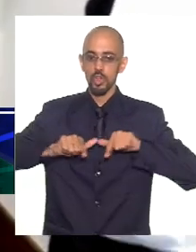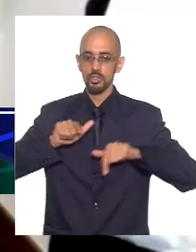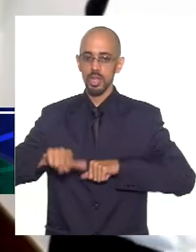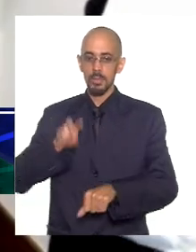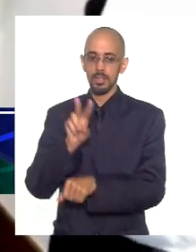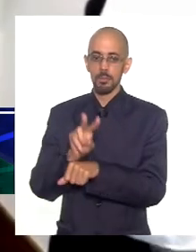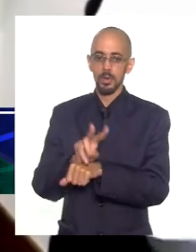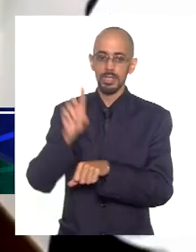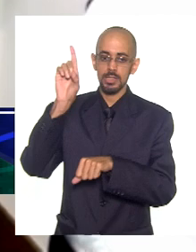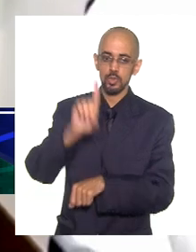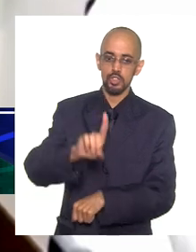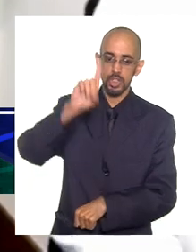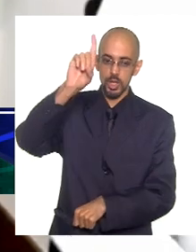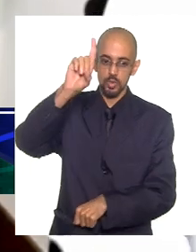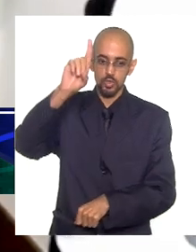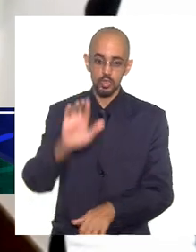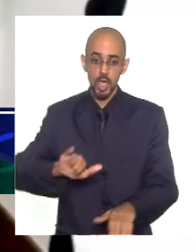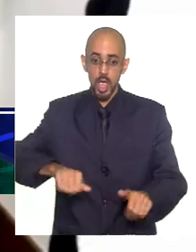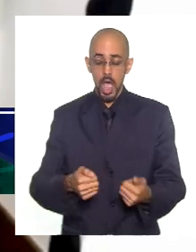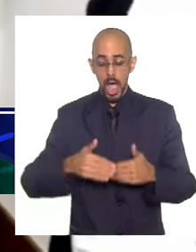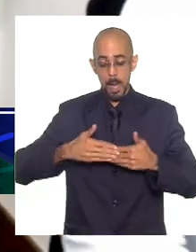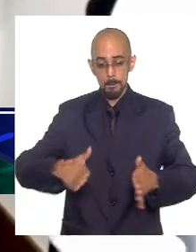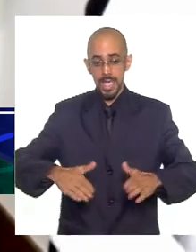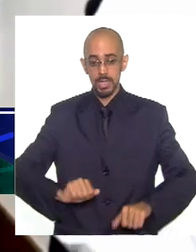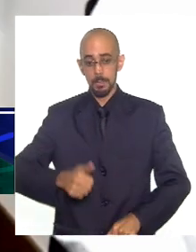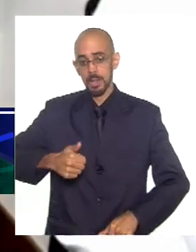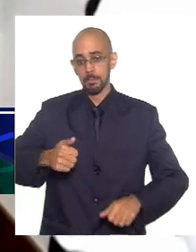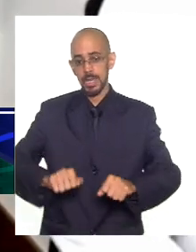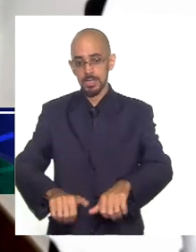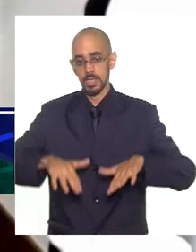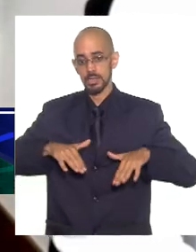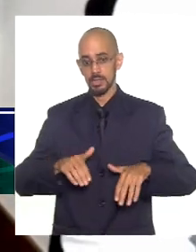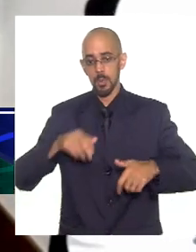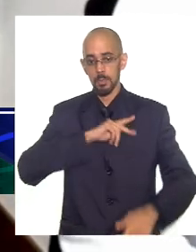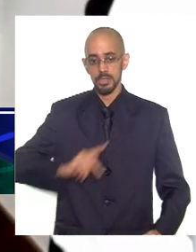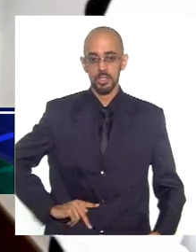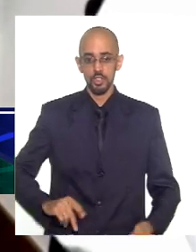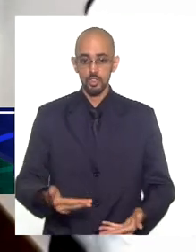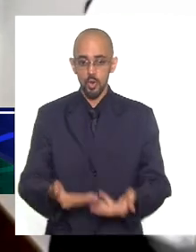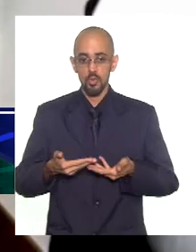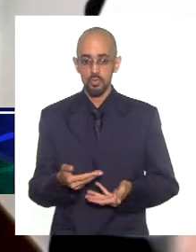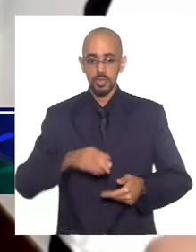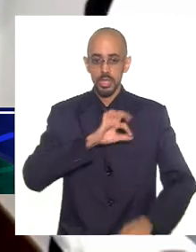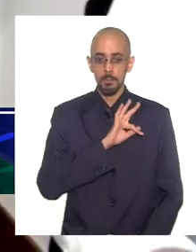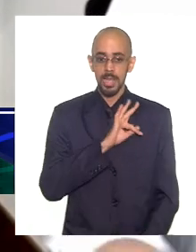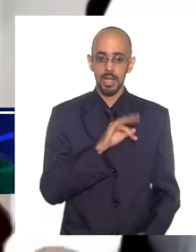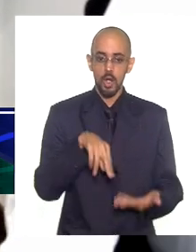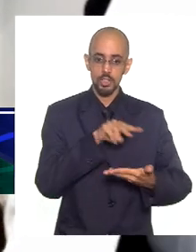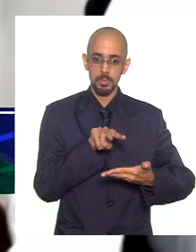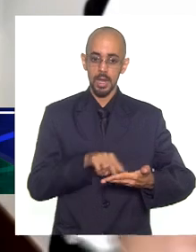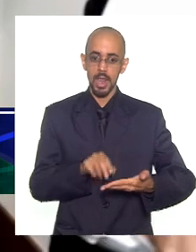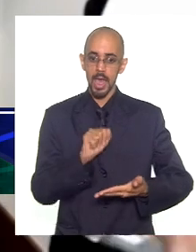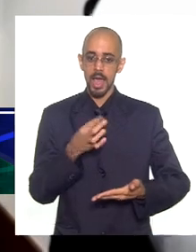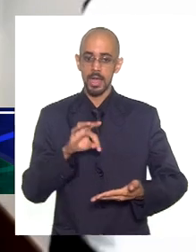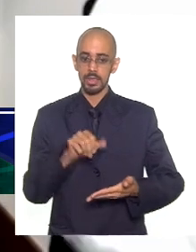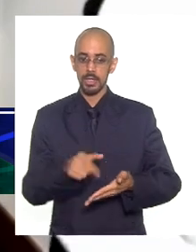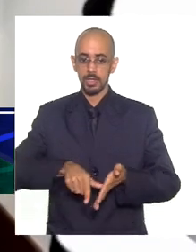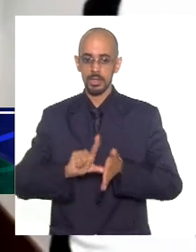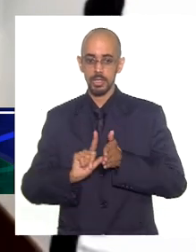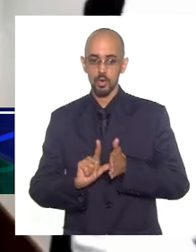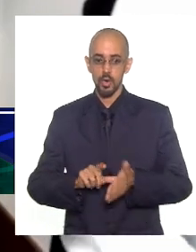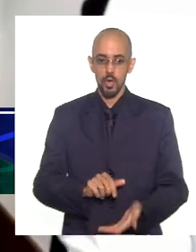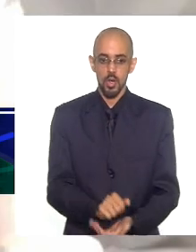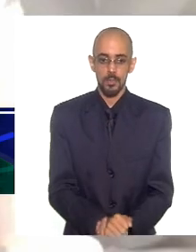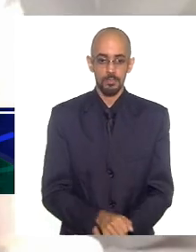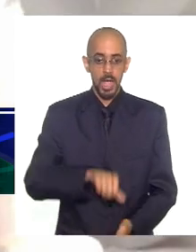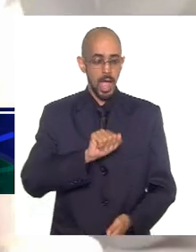aberta a primeira sessão extraordinária do dia 1º de junho. A presidência convida a deputada Marta Rocha a fazer a leitura da ata da sessão anterior.